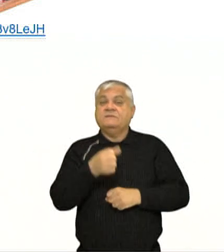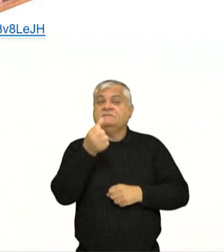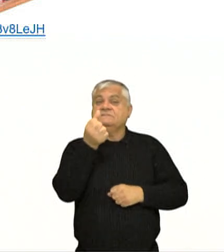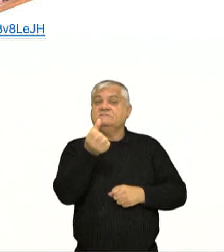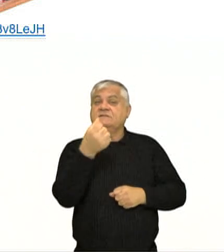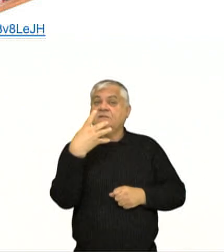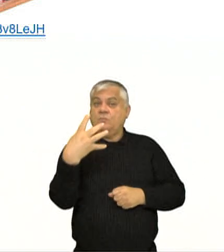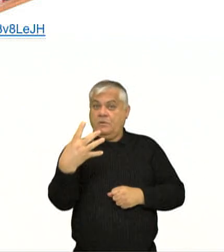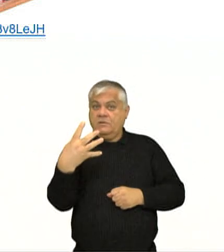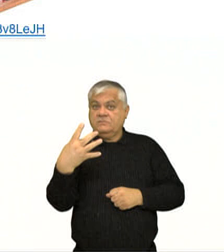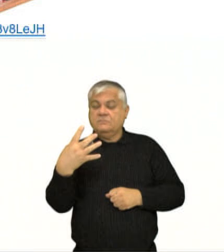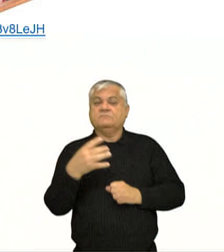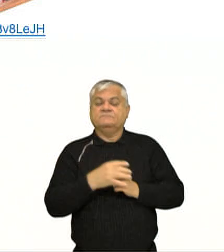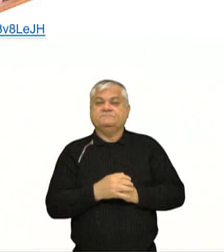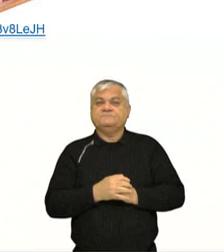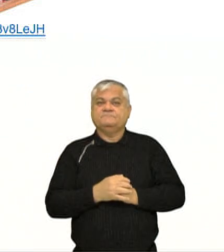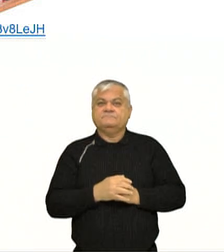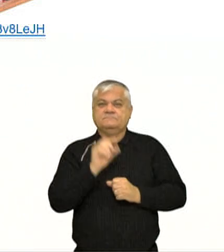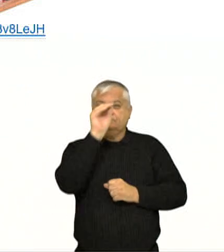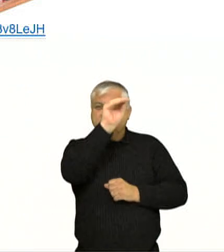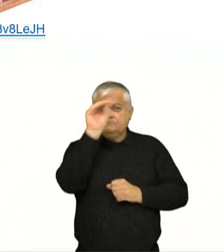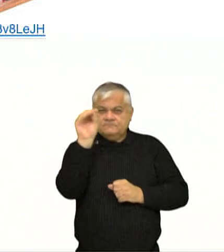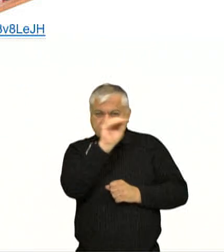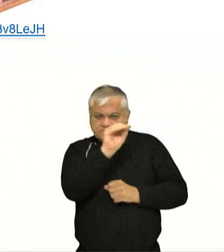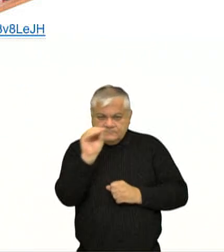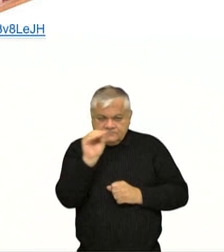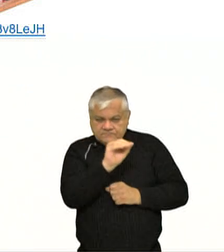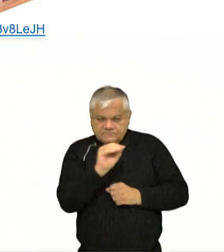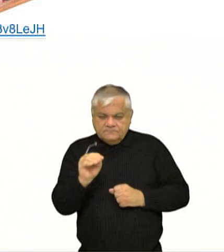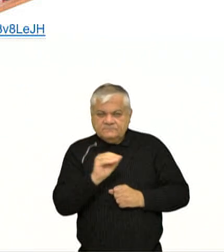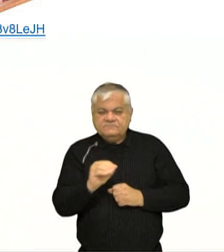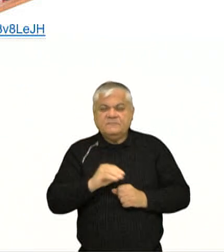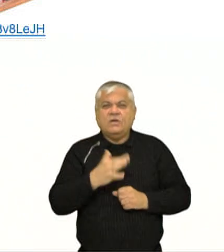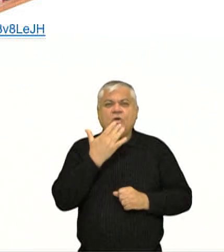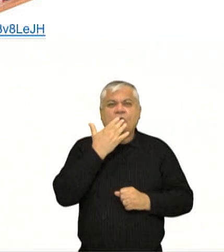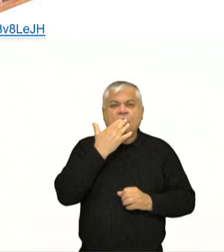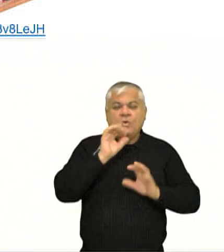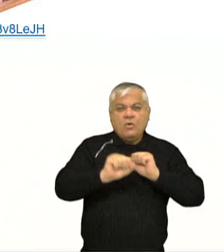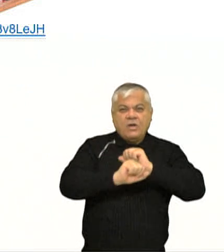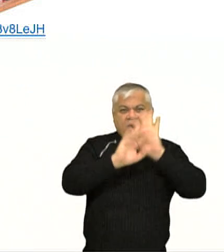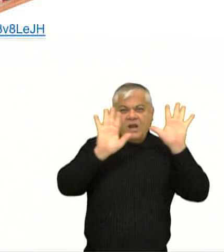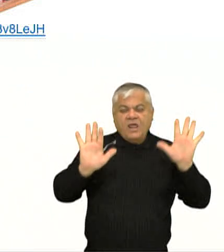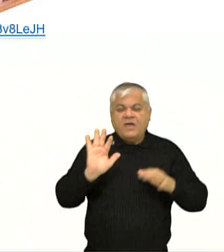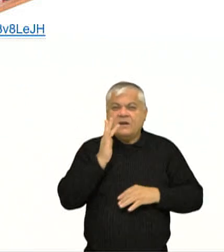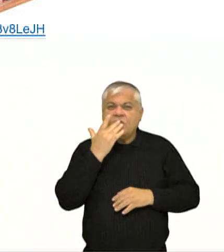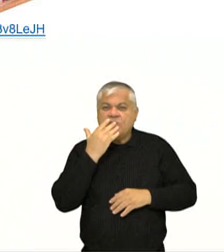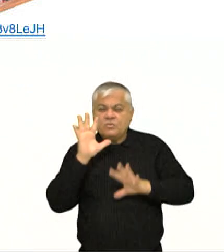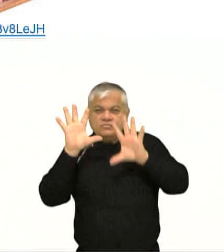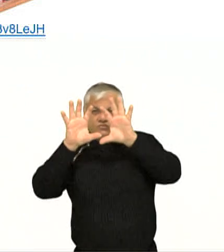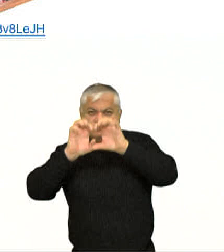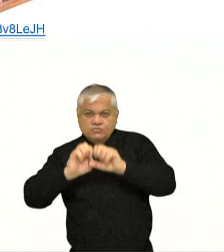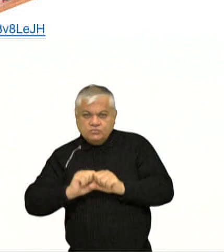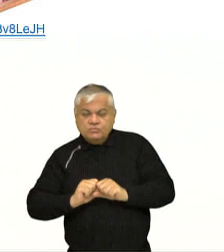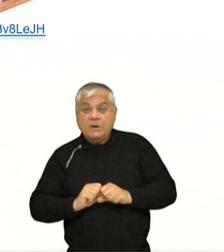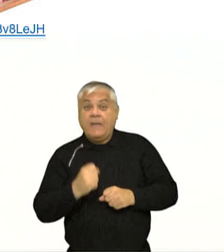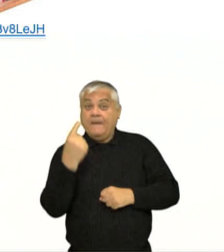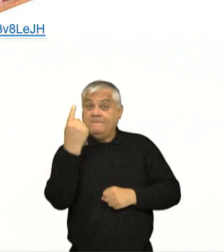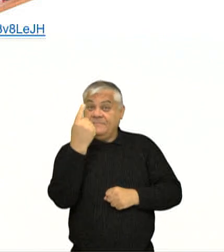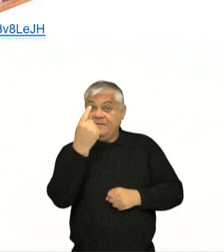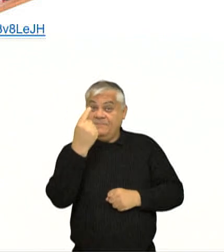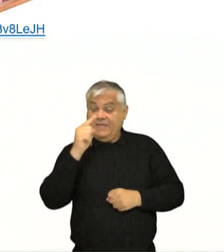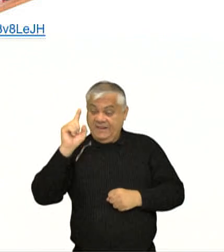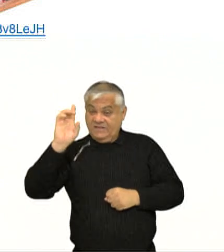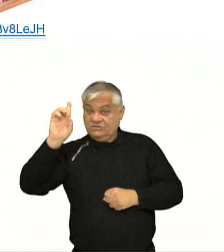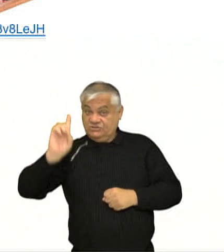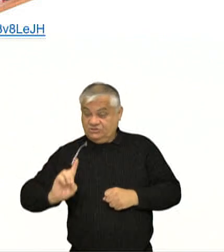64 casas que se alternam entre claras e escuras. A primeira casa do lado direito do jogador